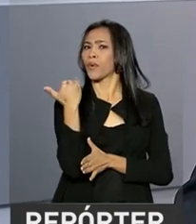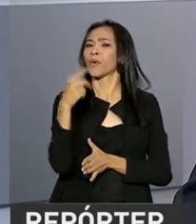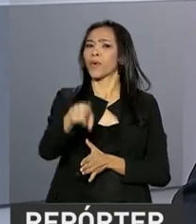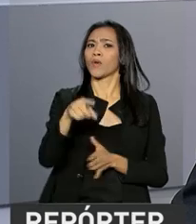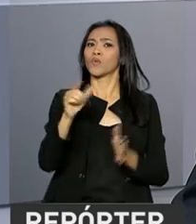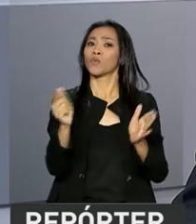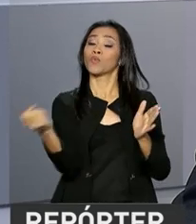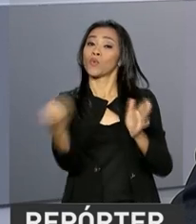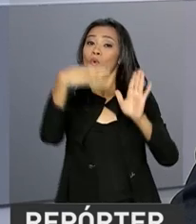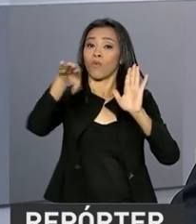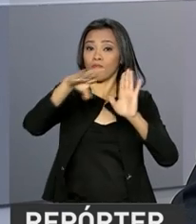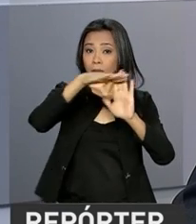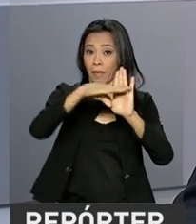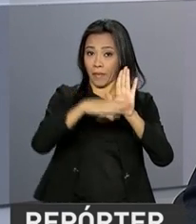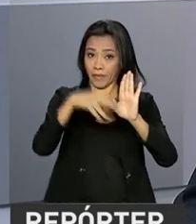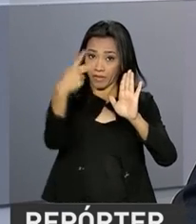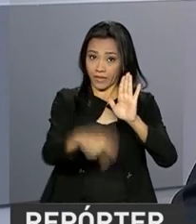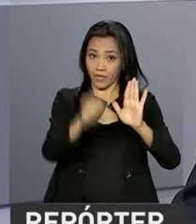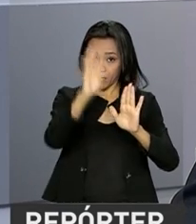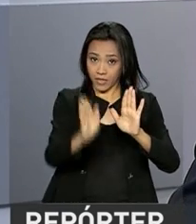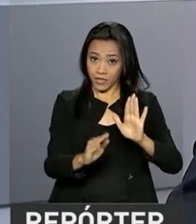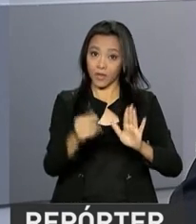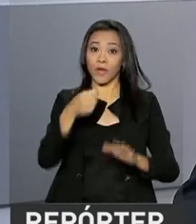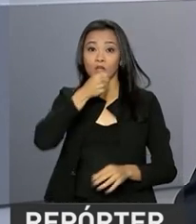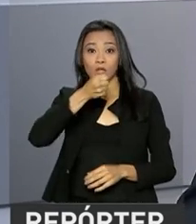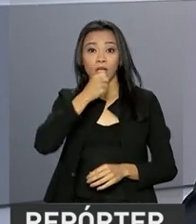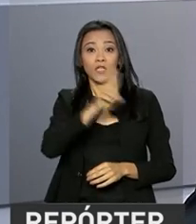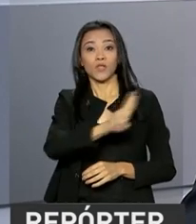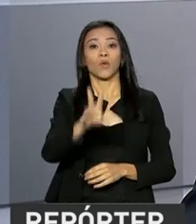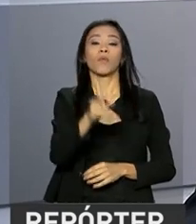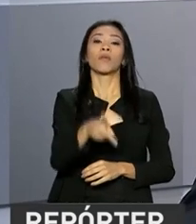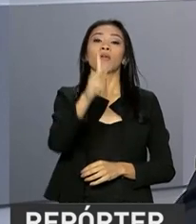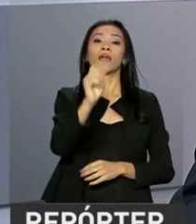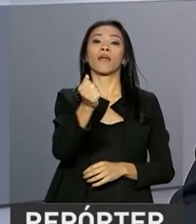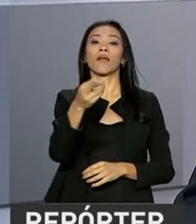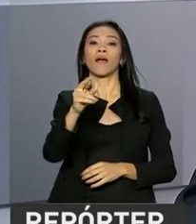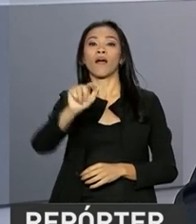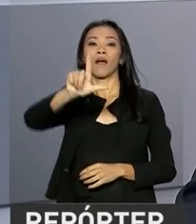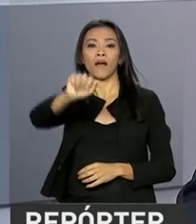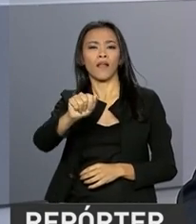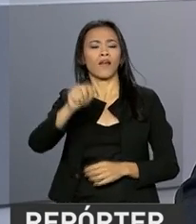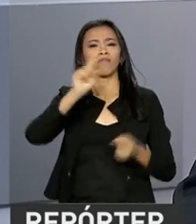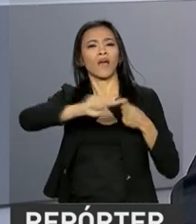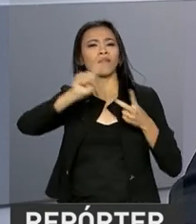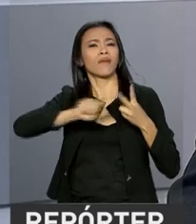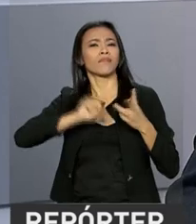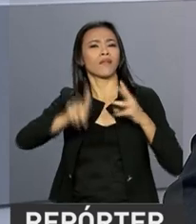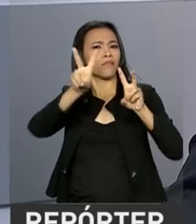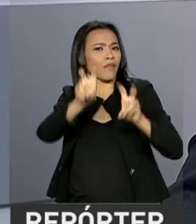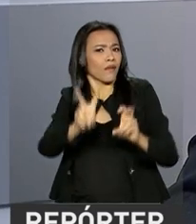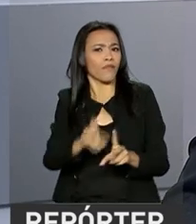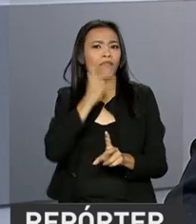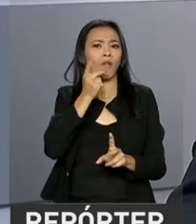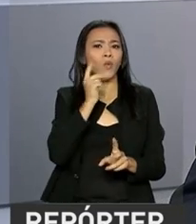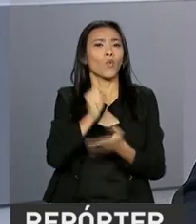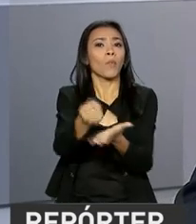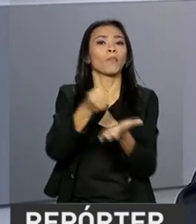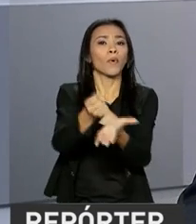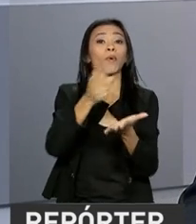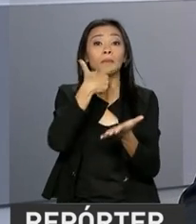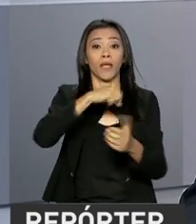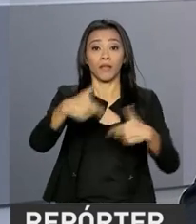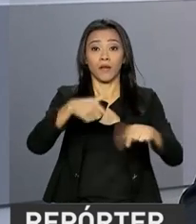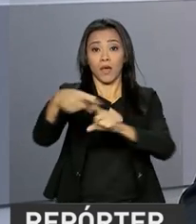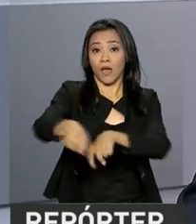agora Brasil com a jornalista Carla vatier entre outros assuntos o ministro falou do apoio dado a Produtores Rurais